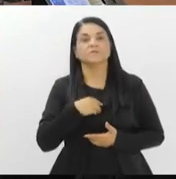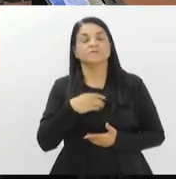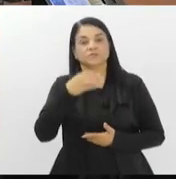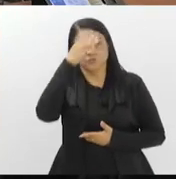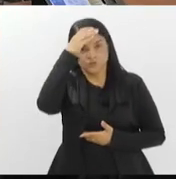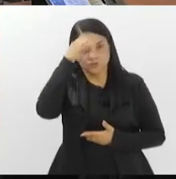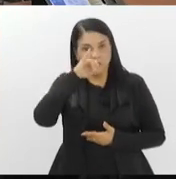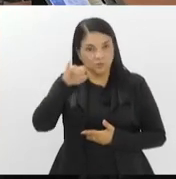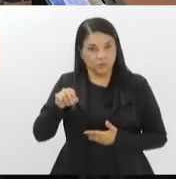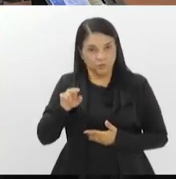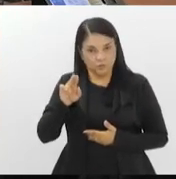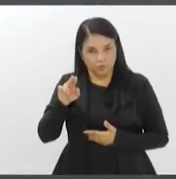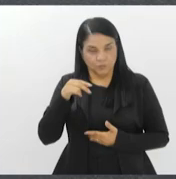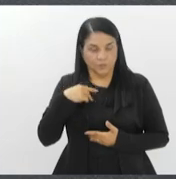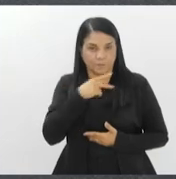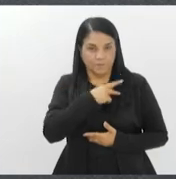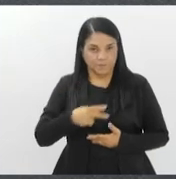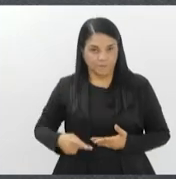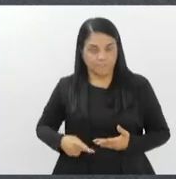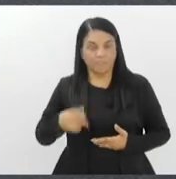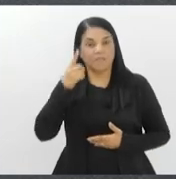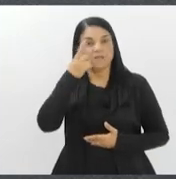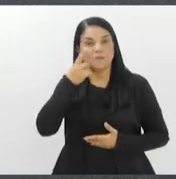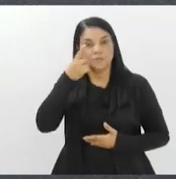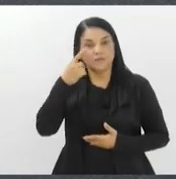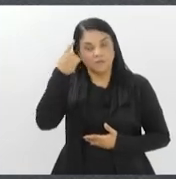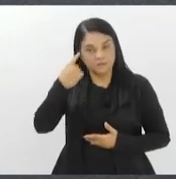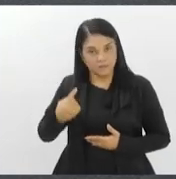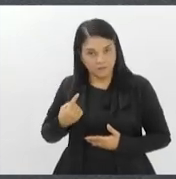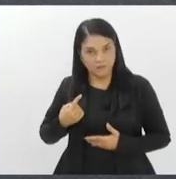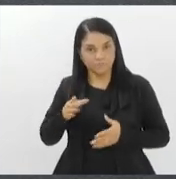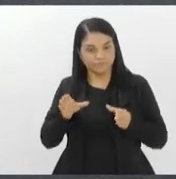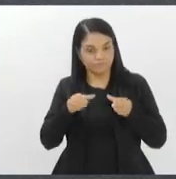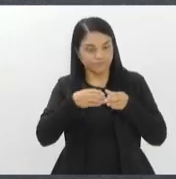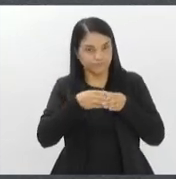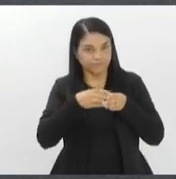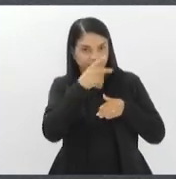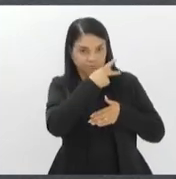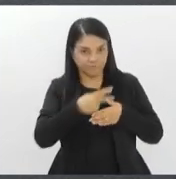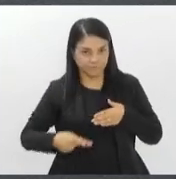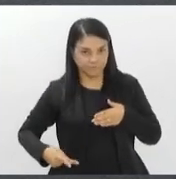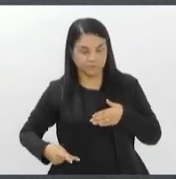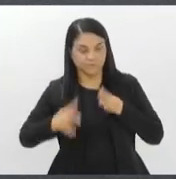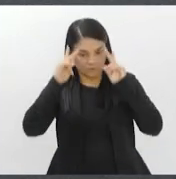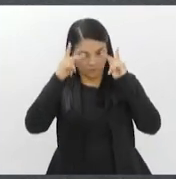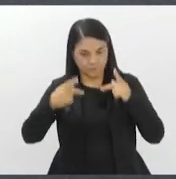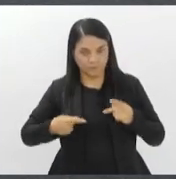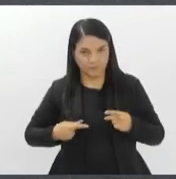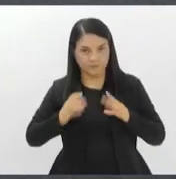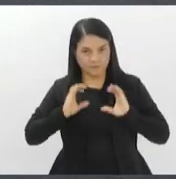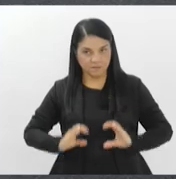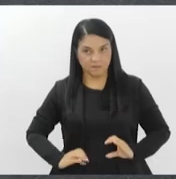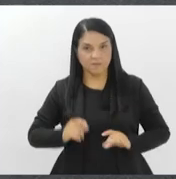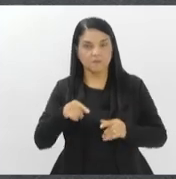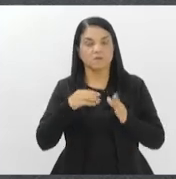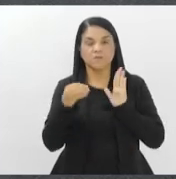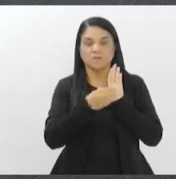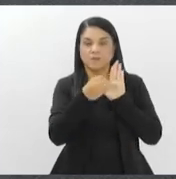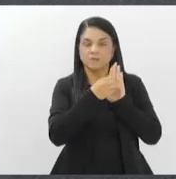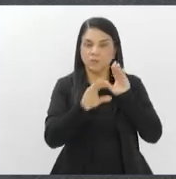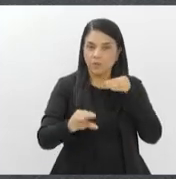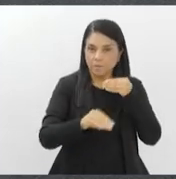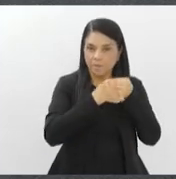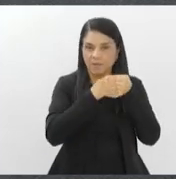deputada Dani Monteiro, que preside a comissão, tem um parecer escrito favorável com emenda. O parecer é